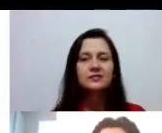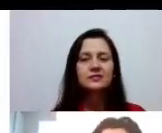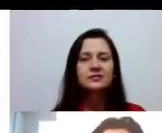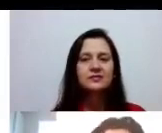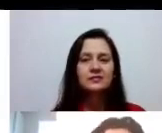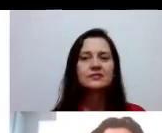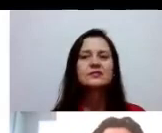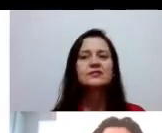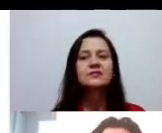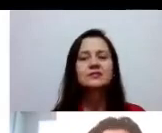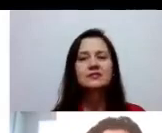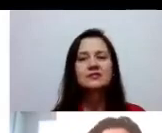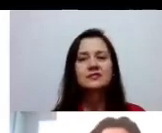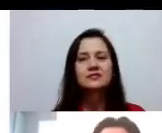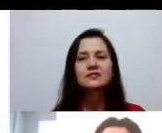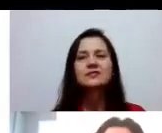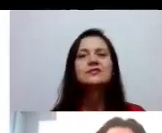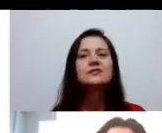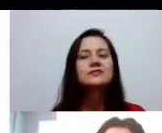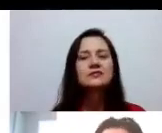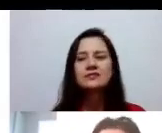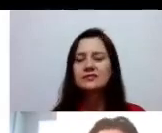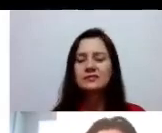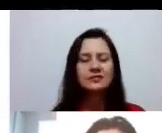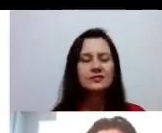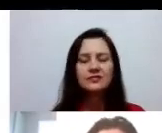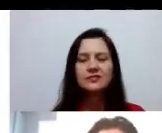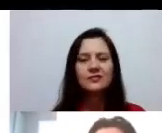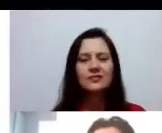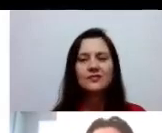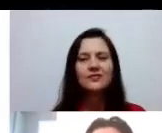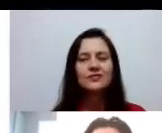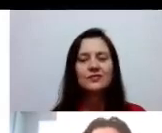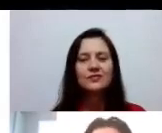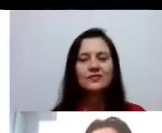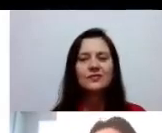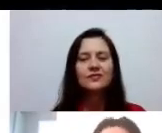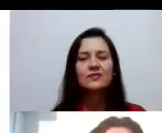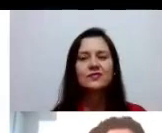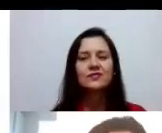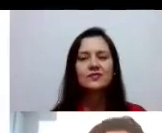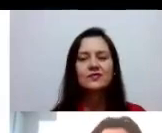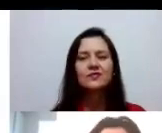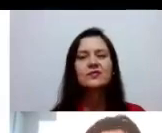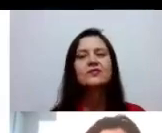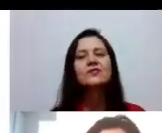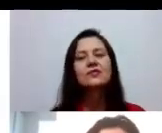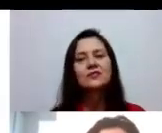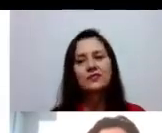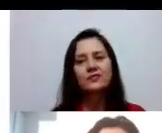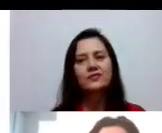que ser razoável. Isso não quer dizer, gente, que a gente tem que ser flexível para tudo. Fala que tem que ter convênio, mas não pode não ter convênio?